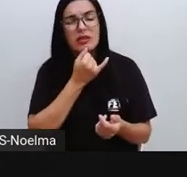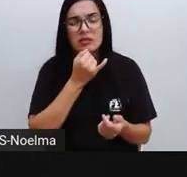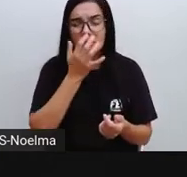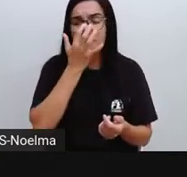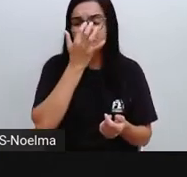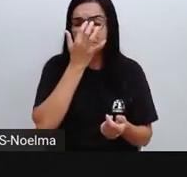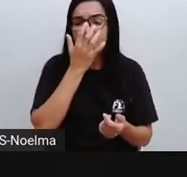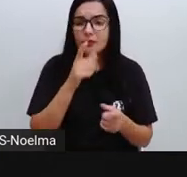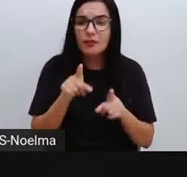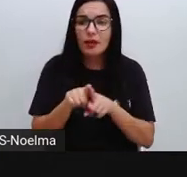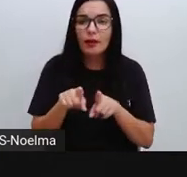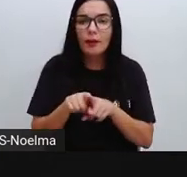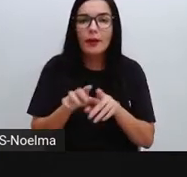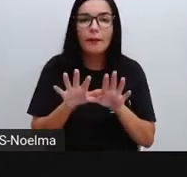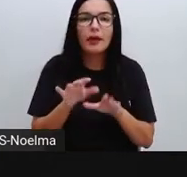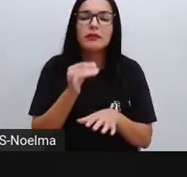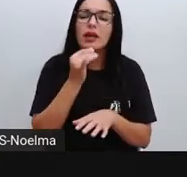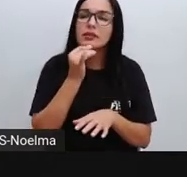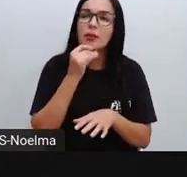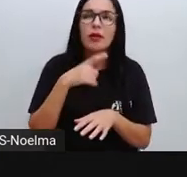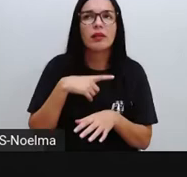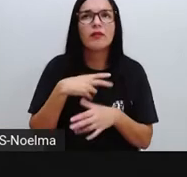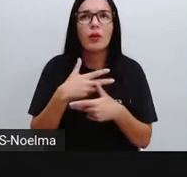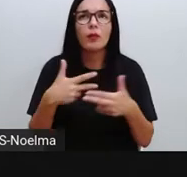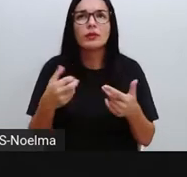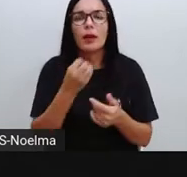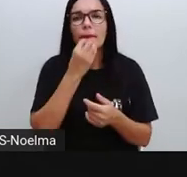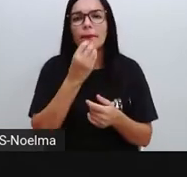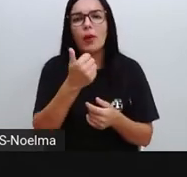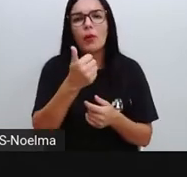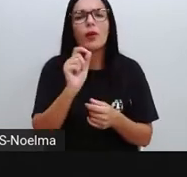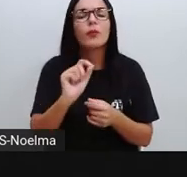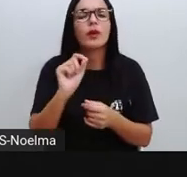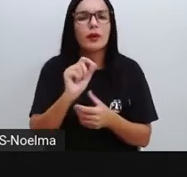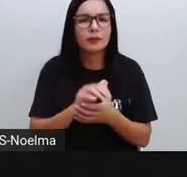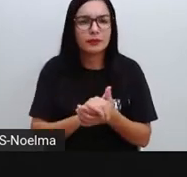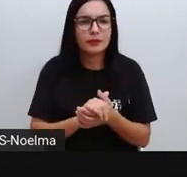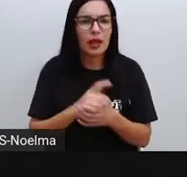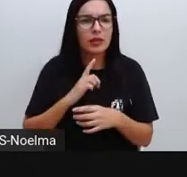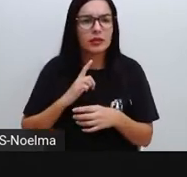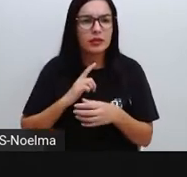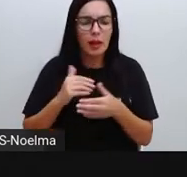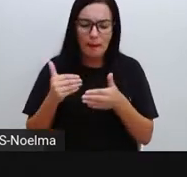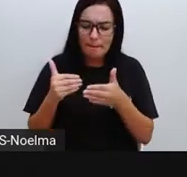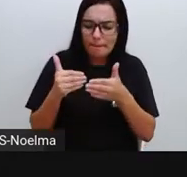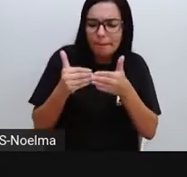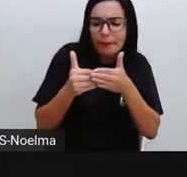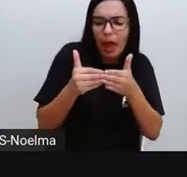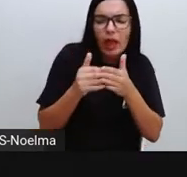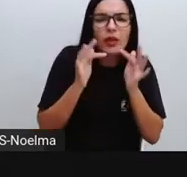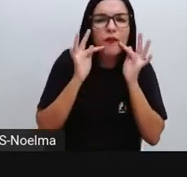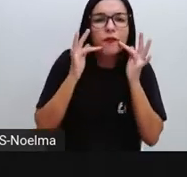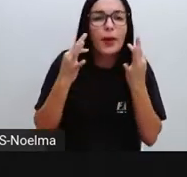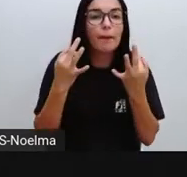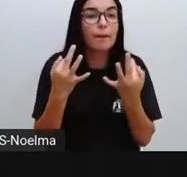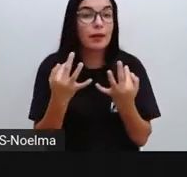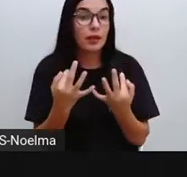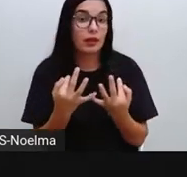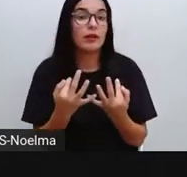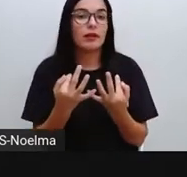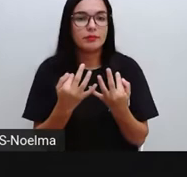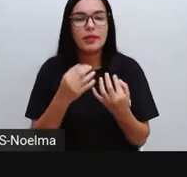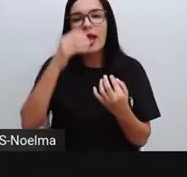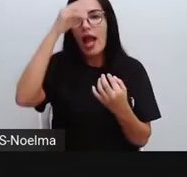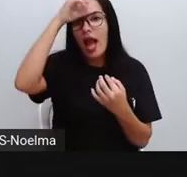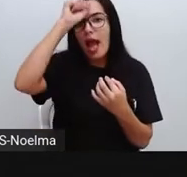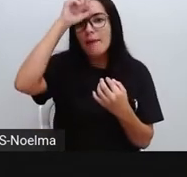coisas positivas, como, por exemplo, a gente estar mais próximo da família da gente, a gente aprender